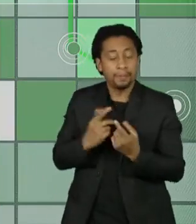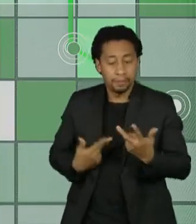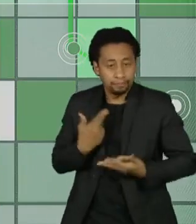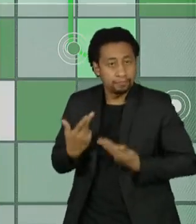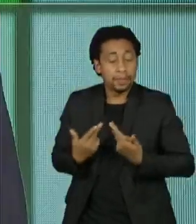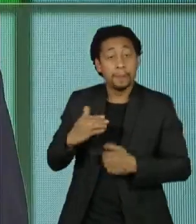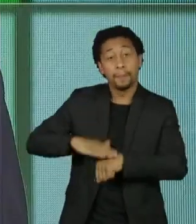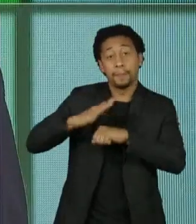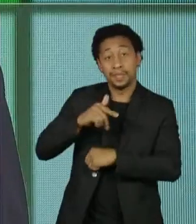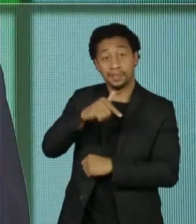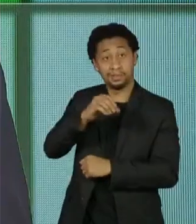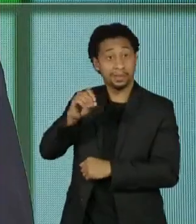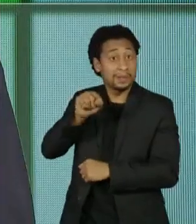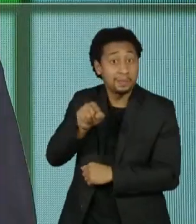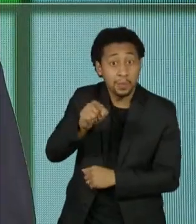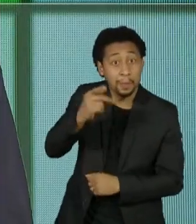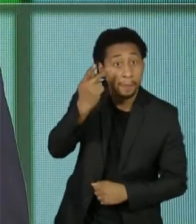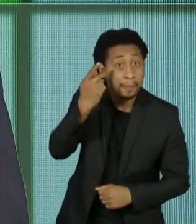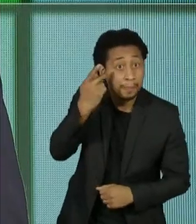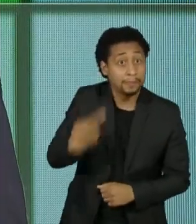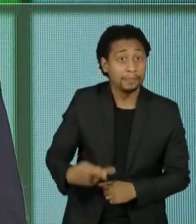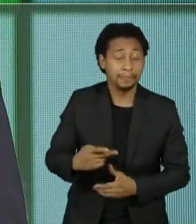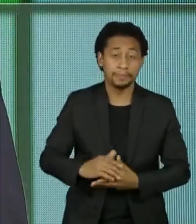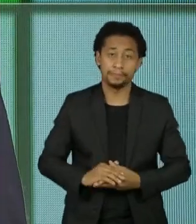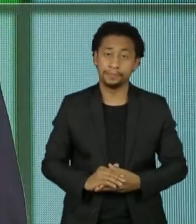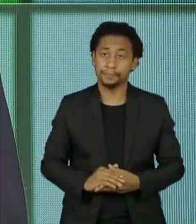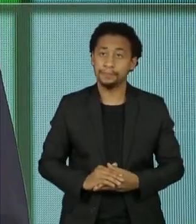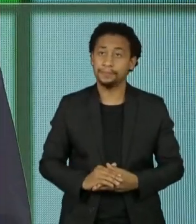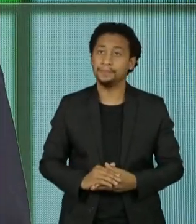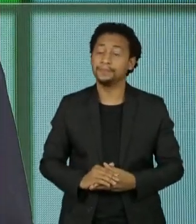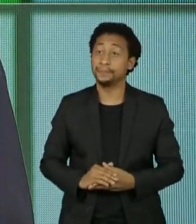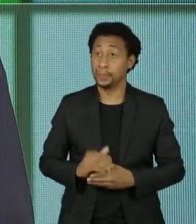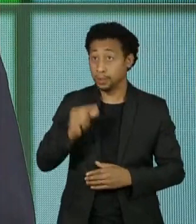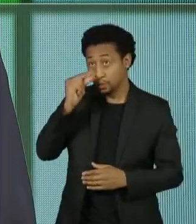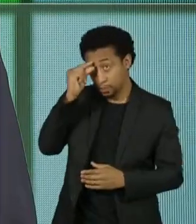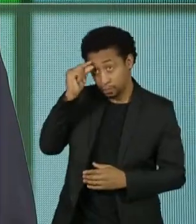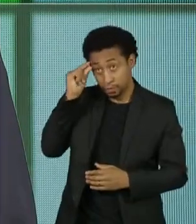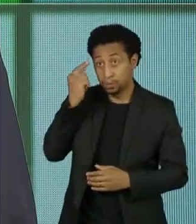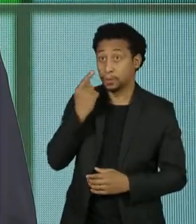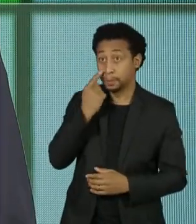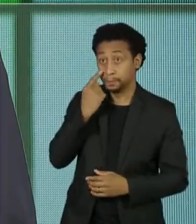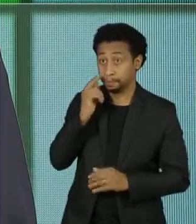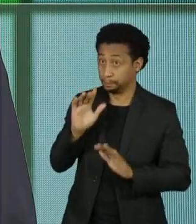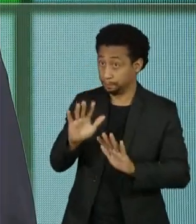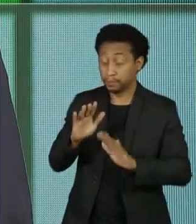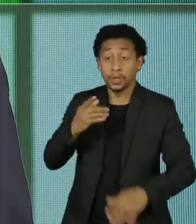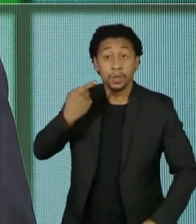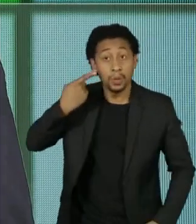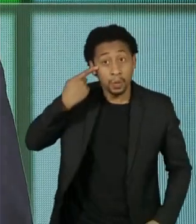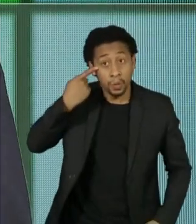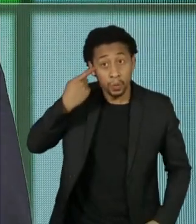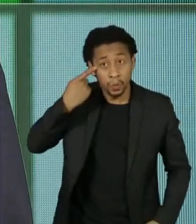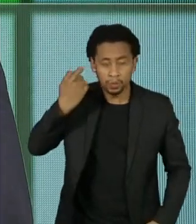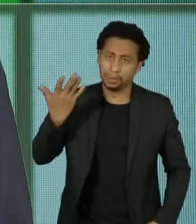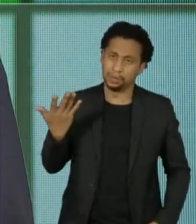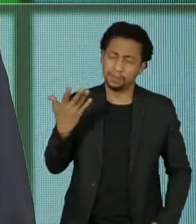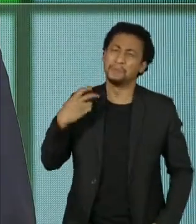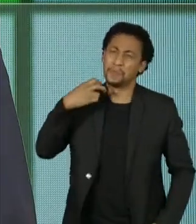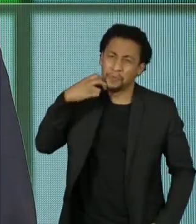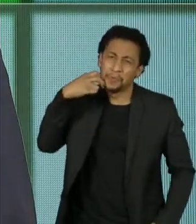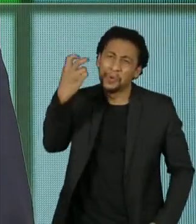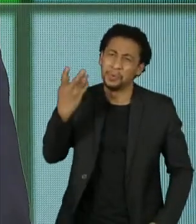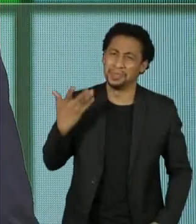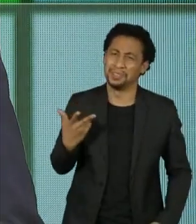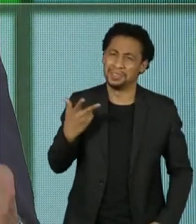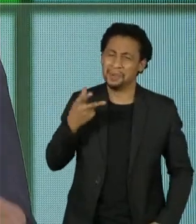pessoas aqui na cidade. Olha, Rodrigo, eu quero te dizer o seguinte, o João Dória foi uma vergonha como